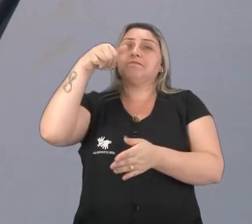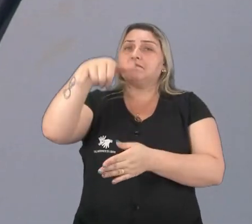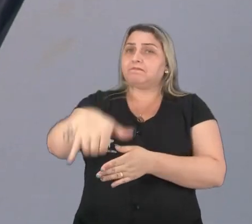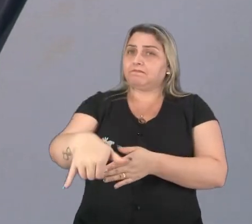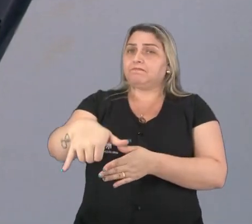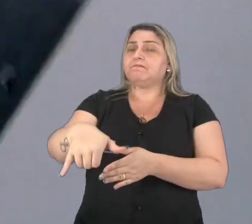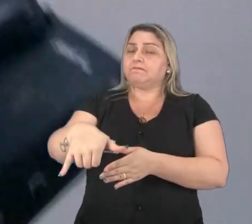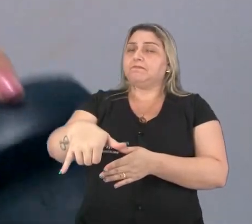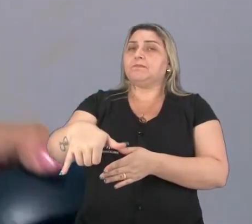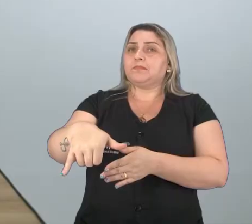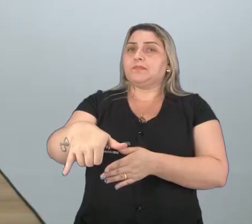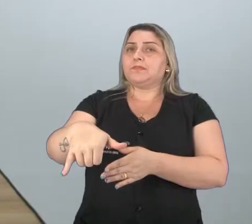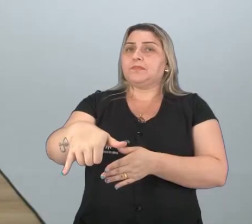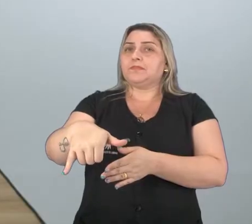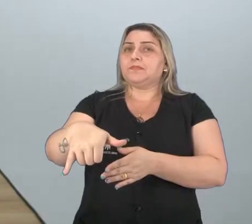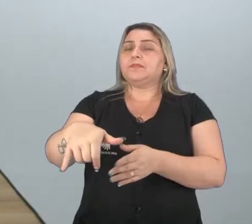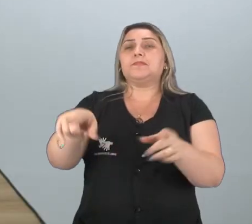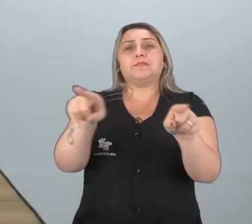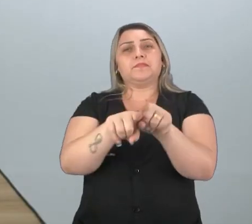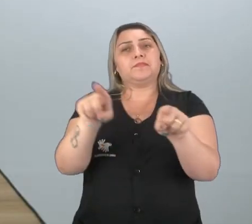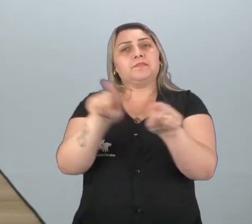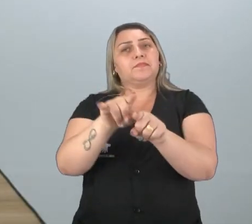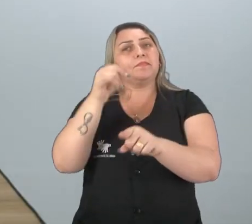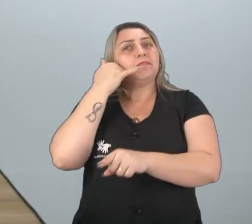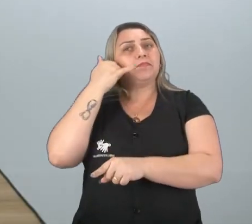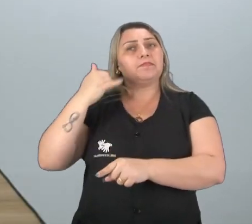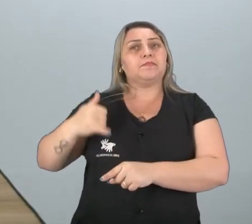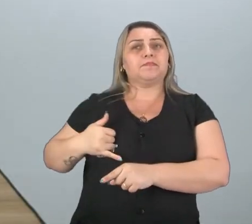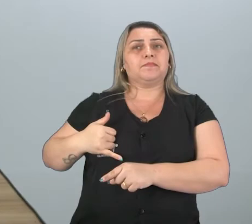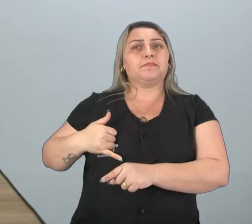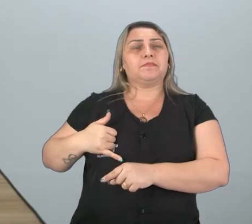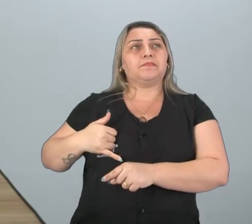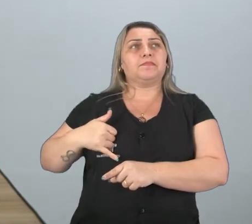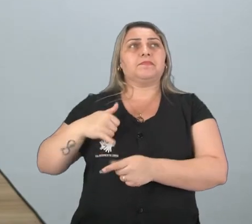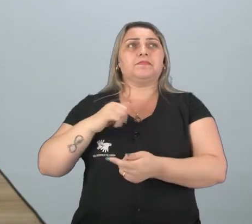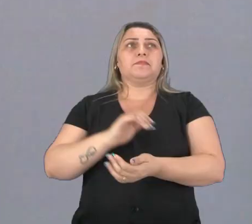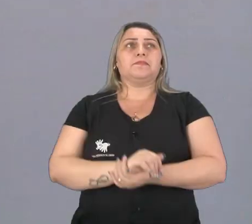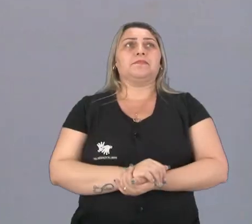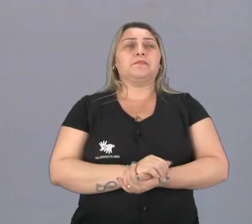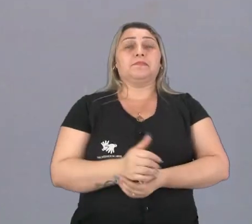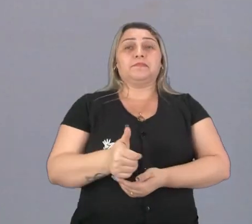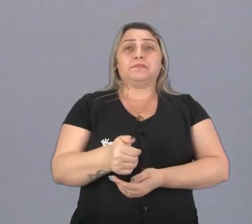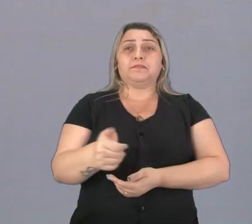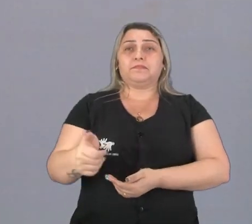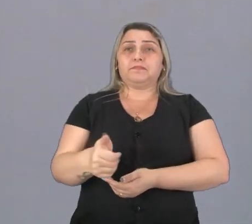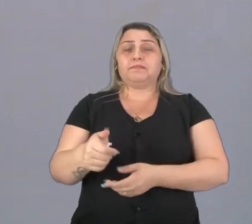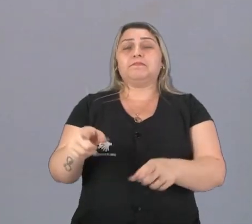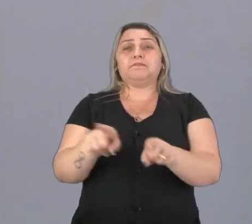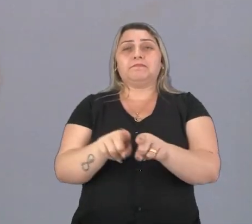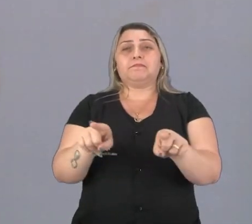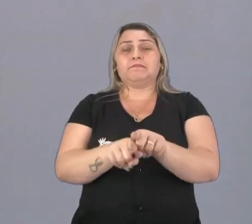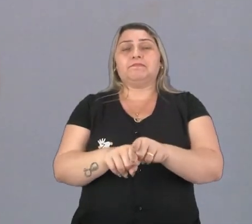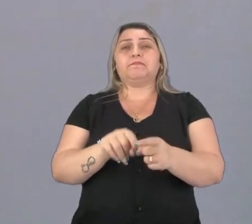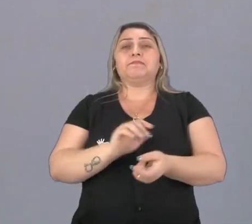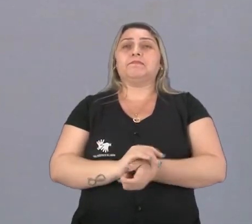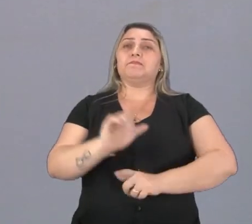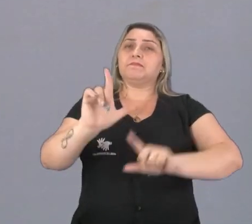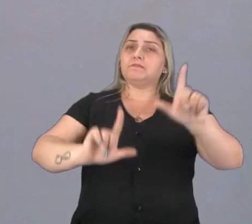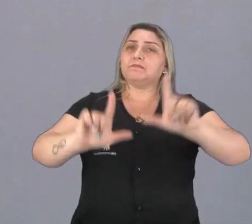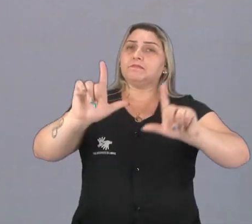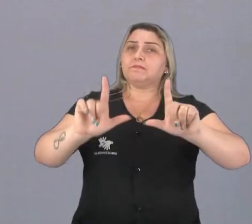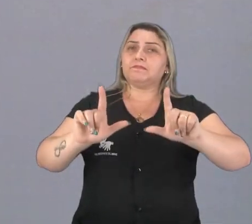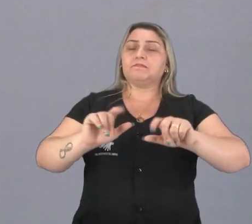telefones convencionais e também dos controle de ligar a TV,